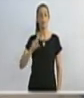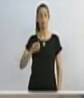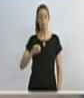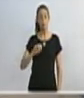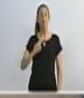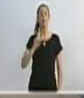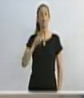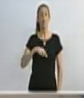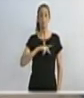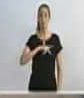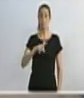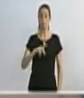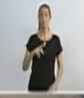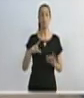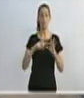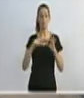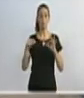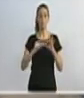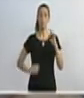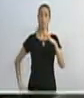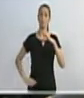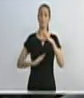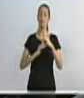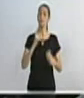pelo tempo de até 7 minutos.